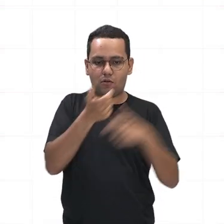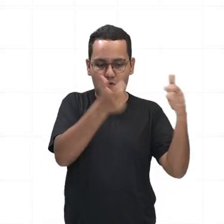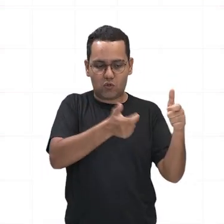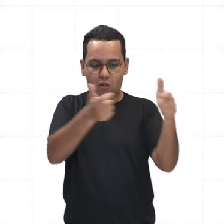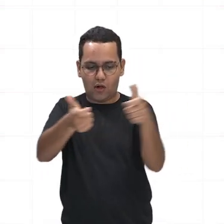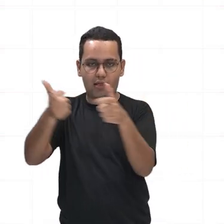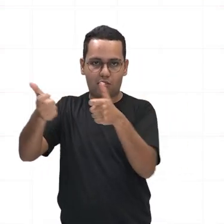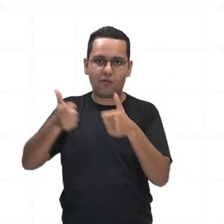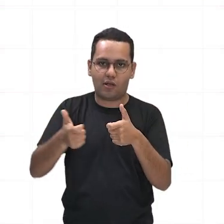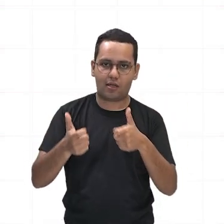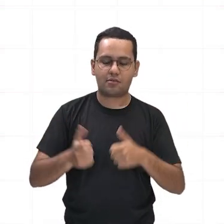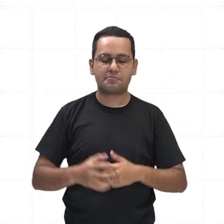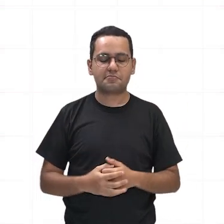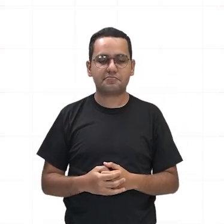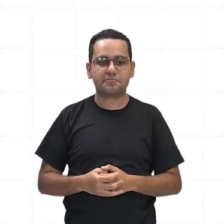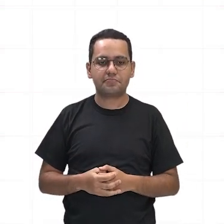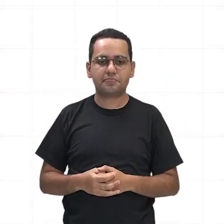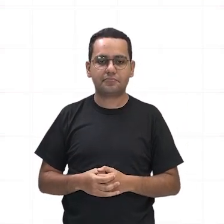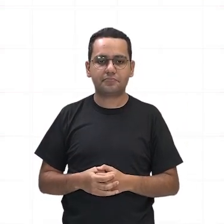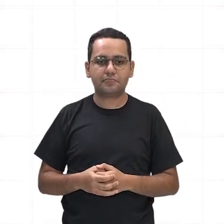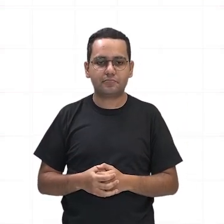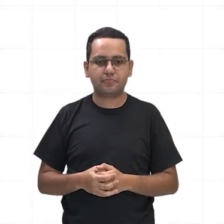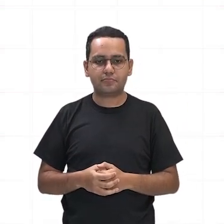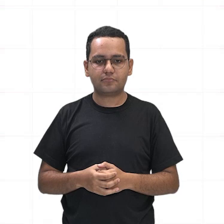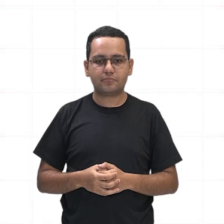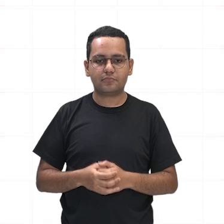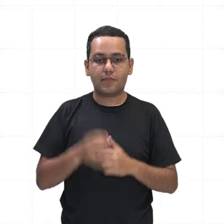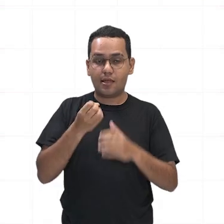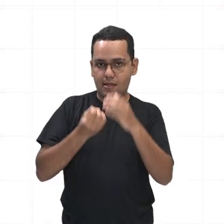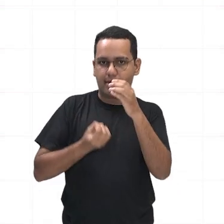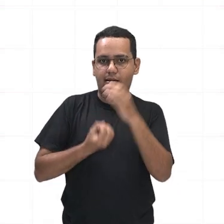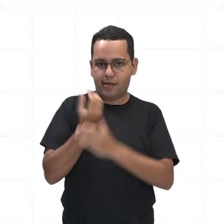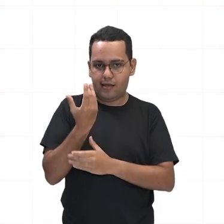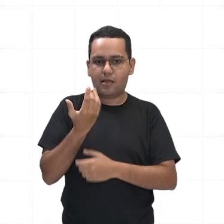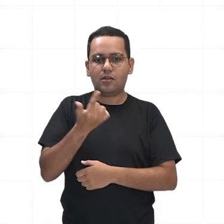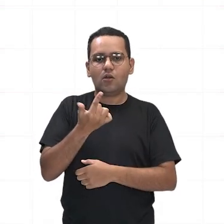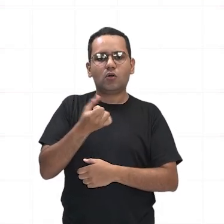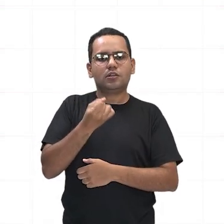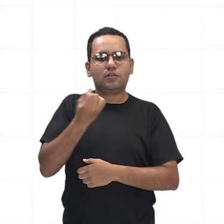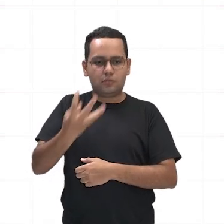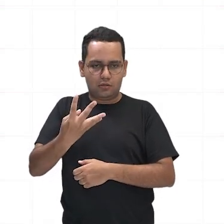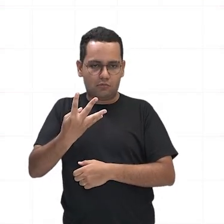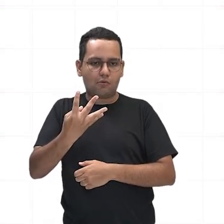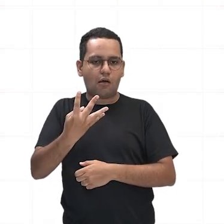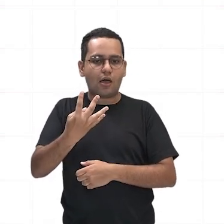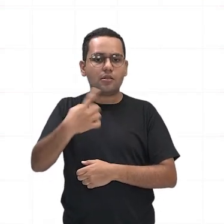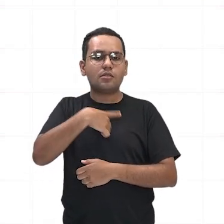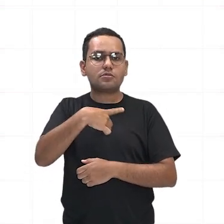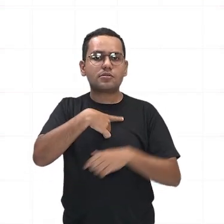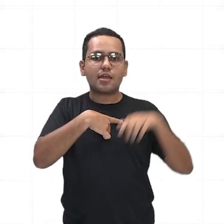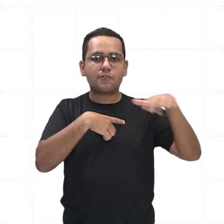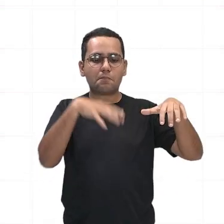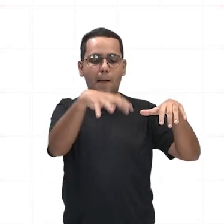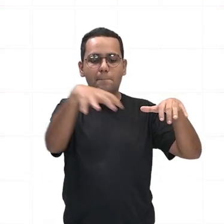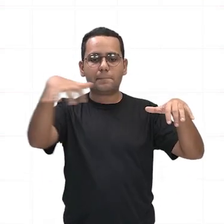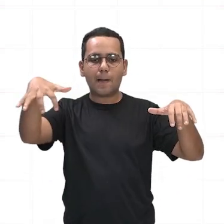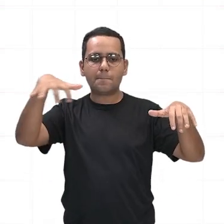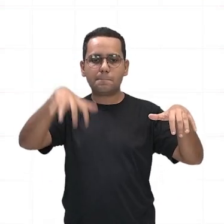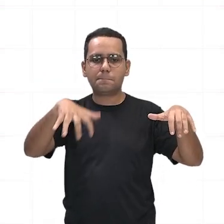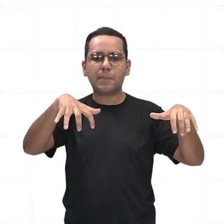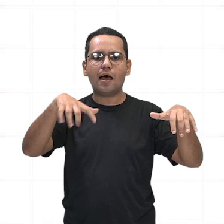onde ocorriam, né? Criada em 284, essa divisão permaneceu